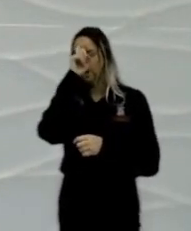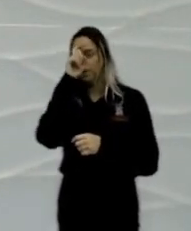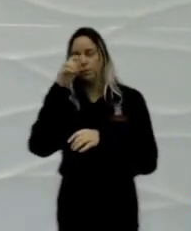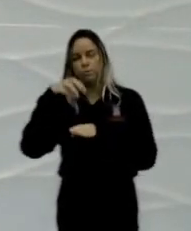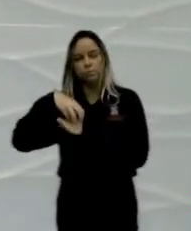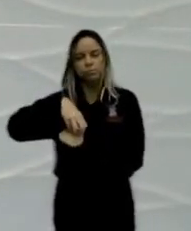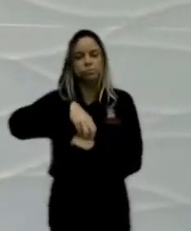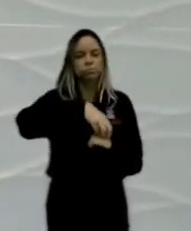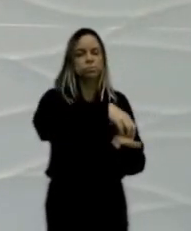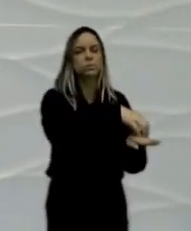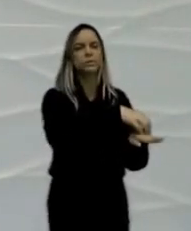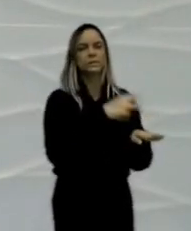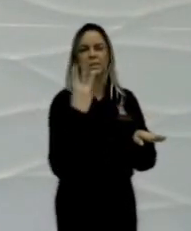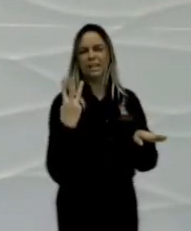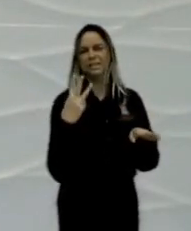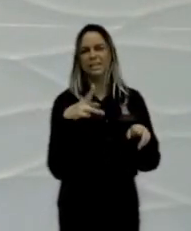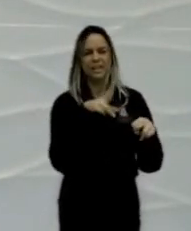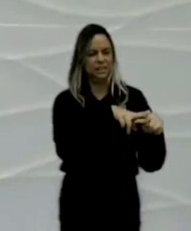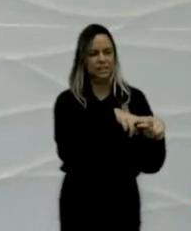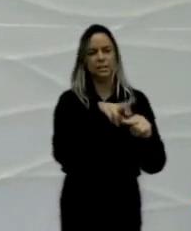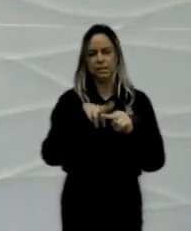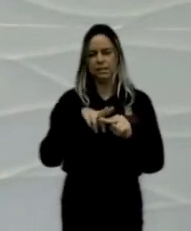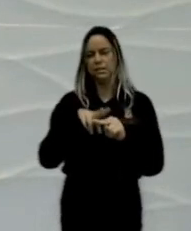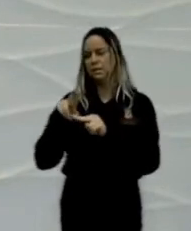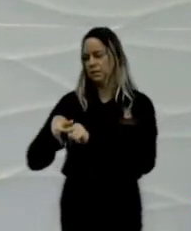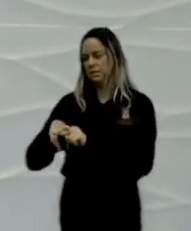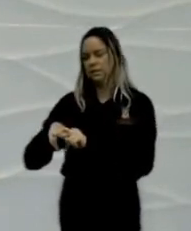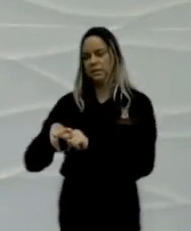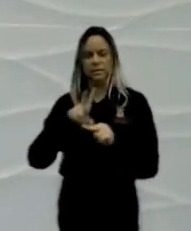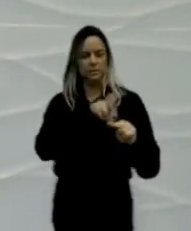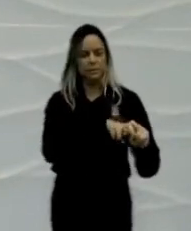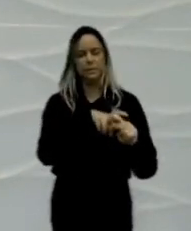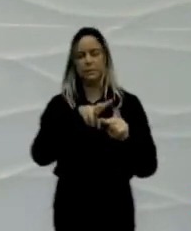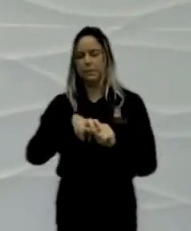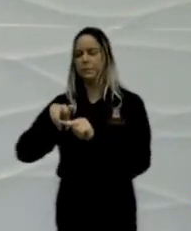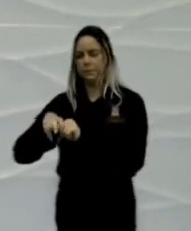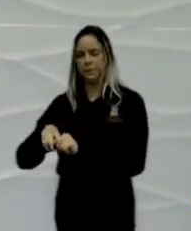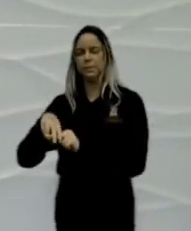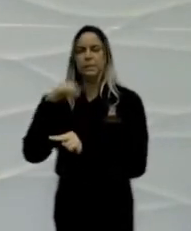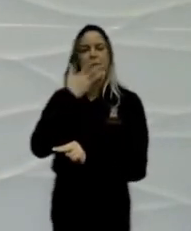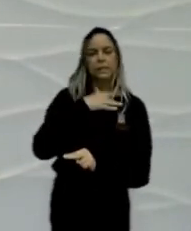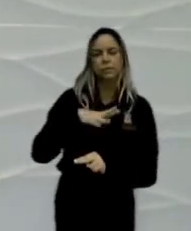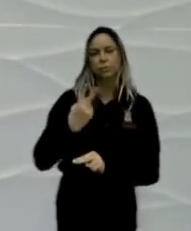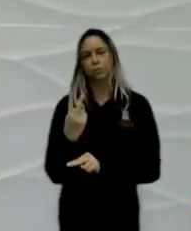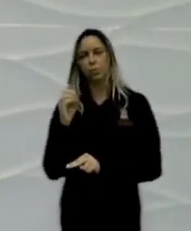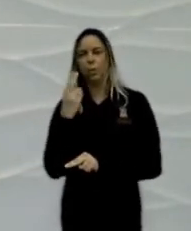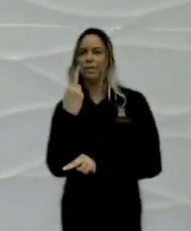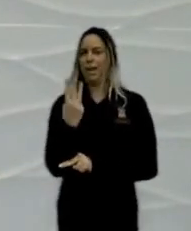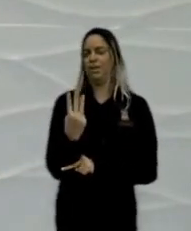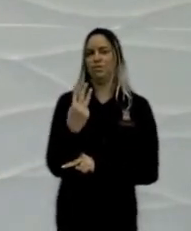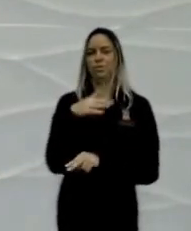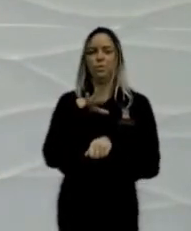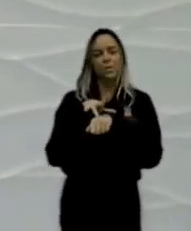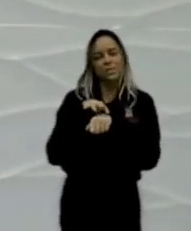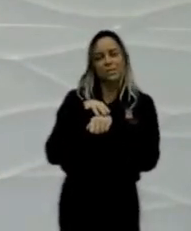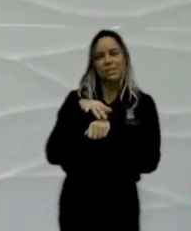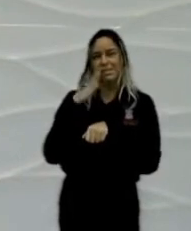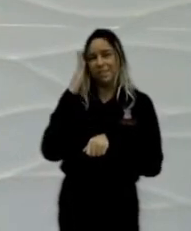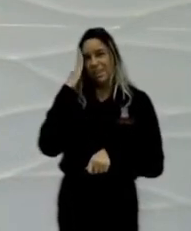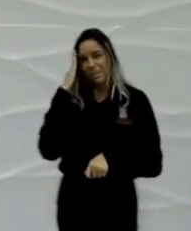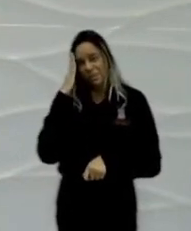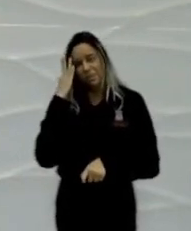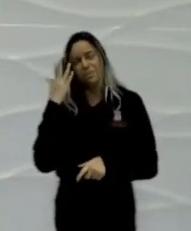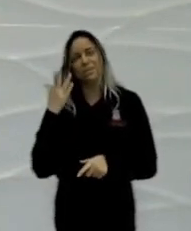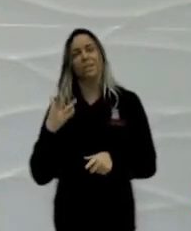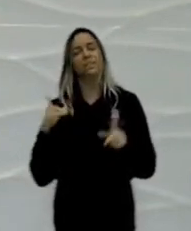Eu não vou ter 3 cadeirinhas para botar. Como é que eu vou trazer num carro 2, 3 crianças doentes? Entendeu como é?